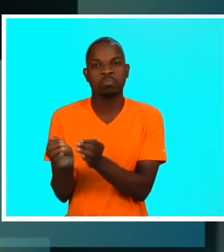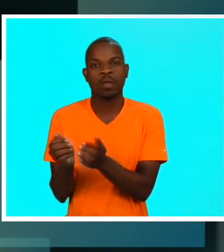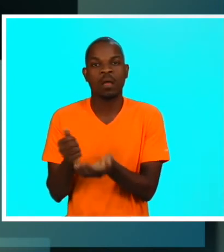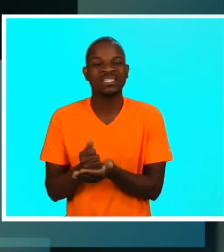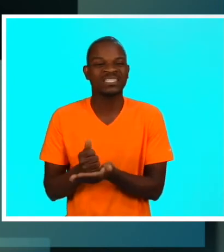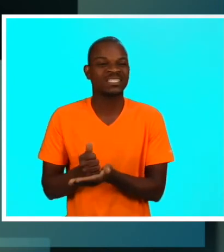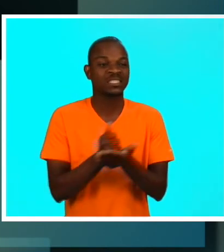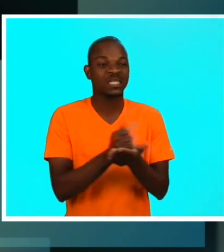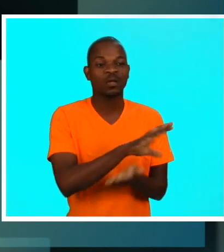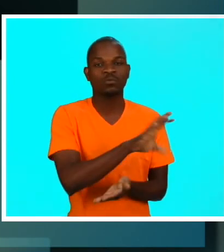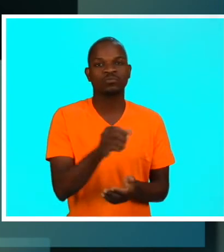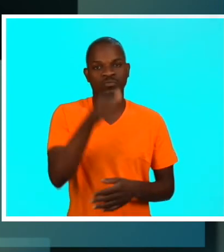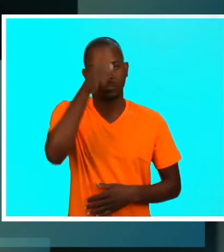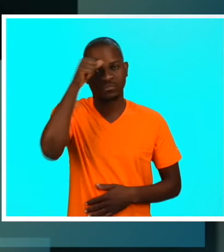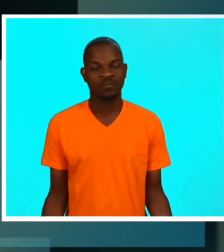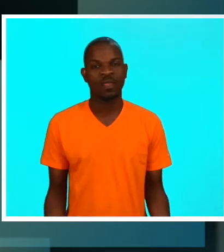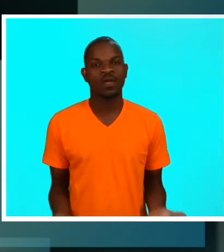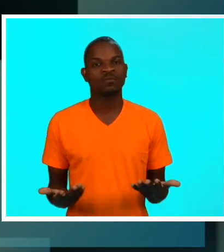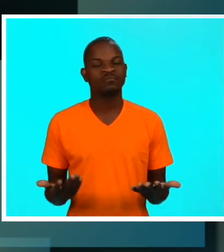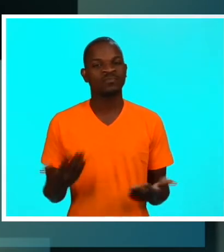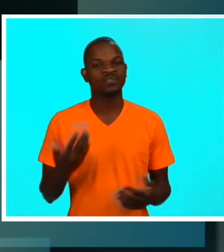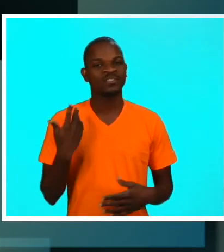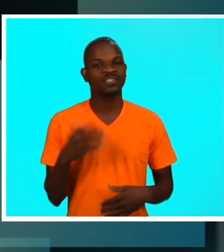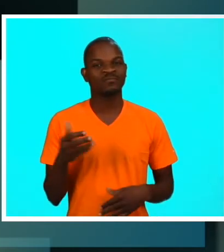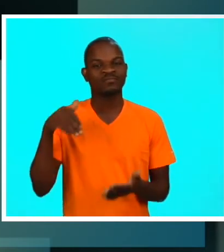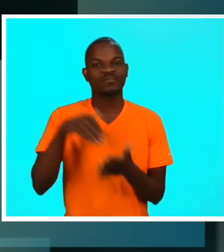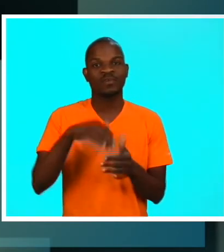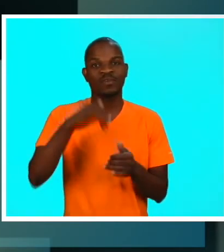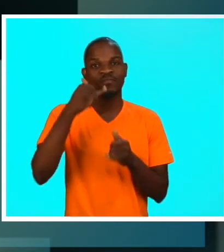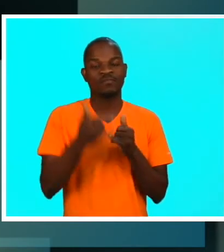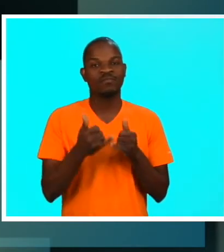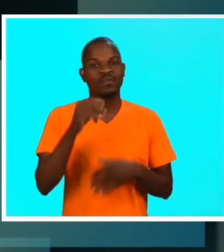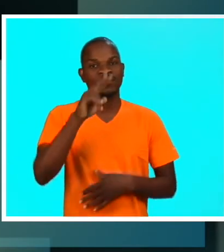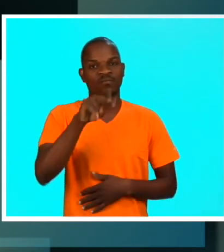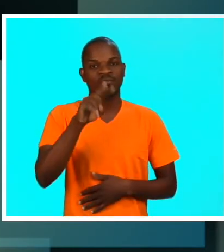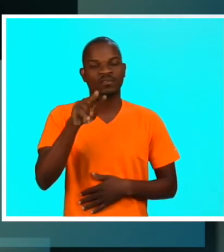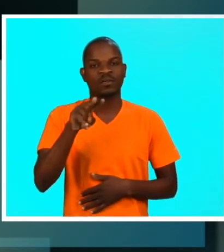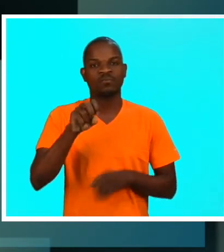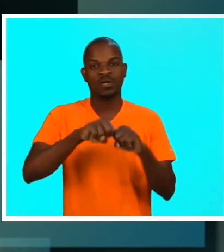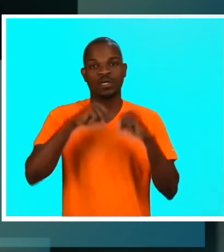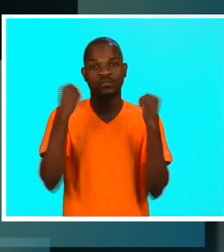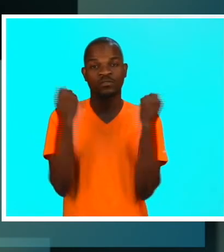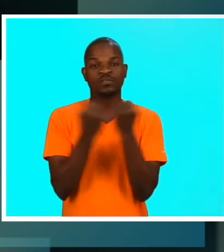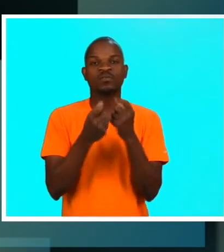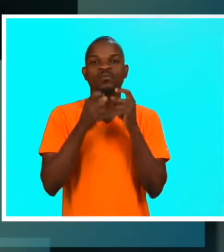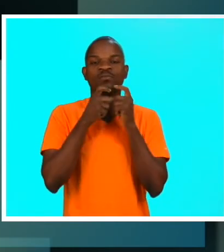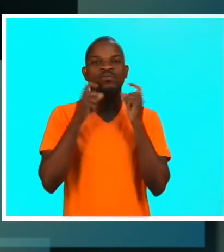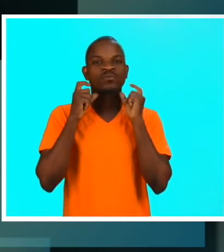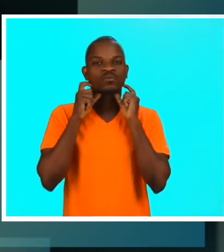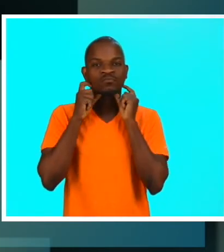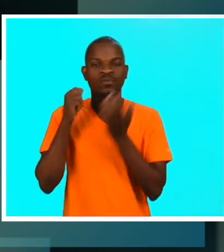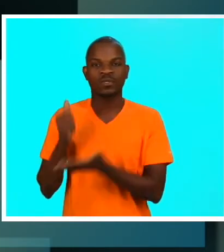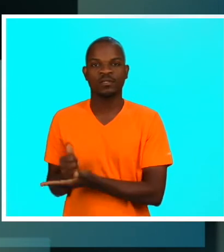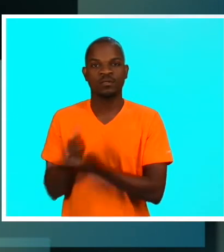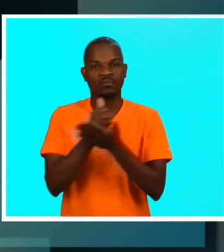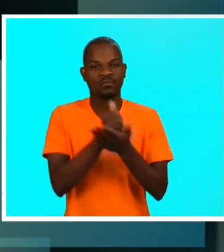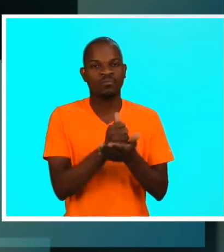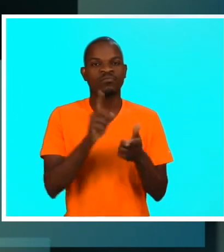são escassos, não conseguimos dar uma cesta básica. Pois é, foi assim que nós os visitamos no encontro, no escasso, a Associação